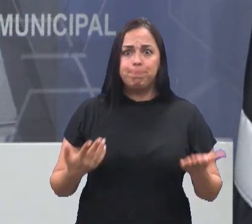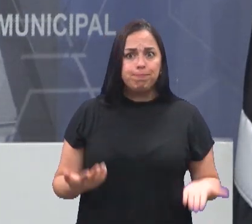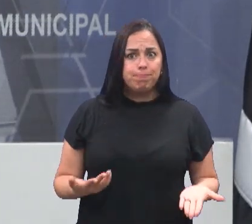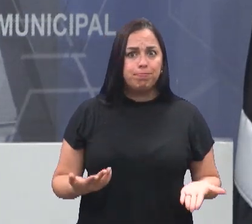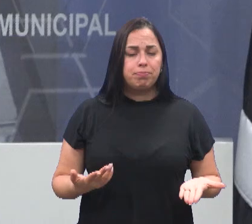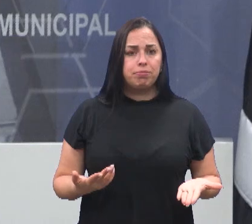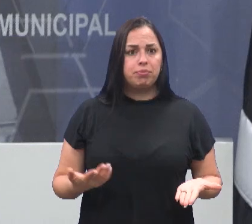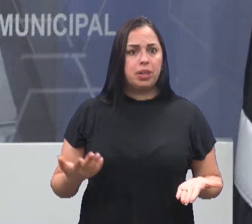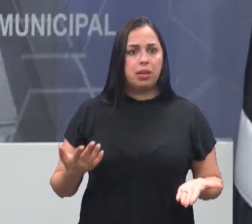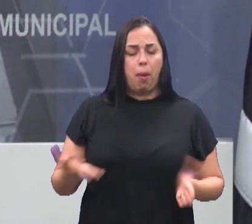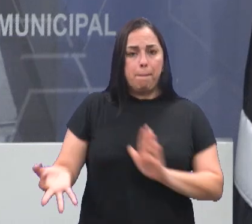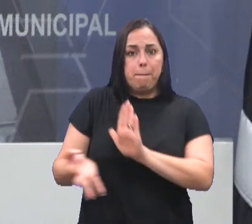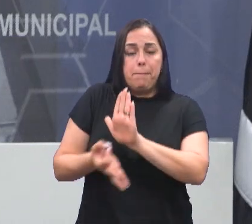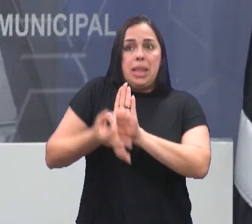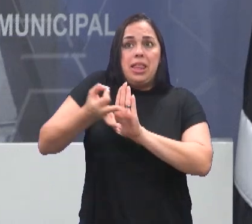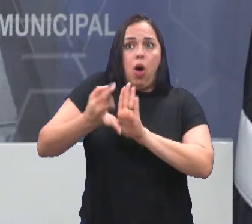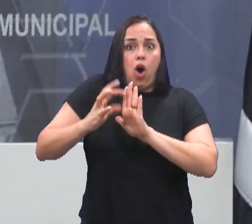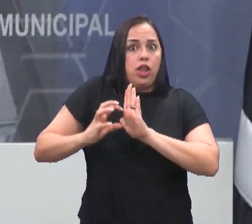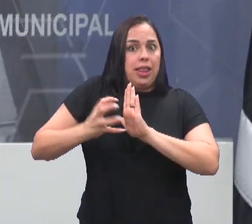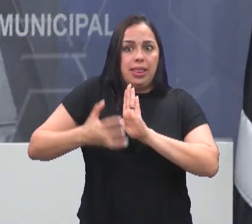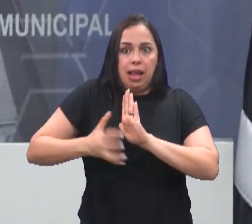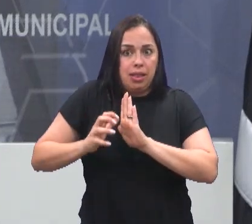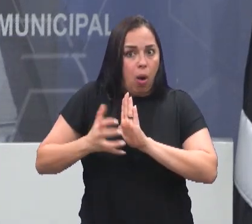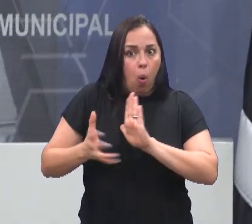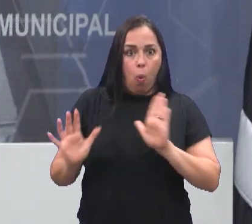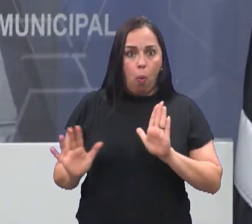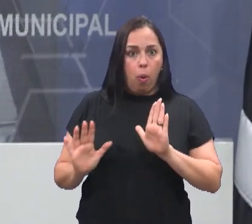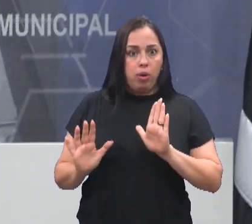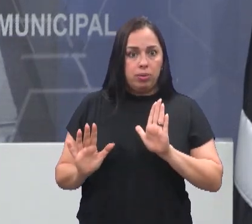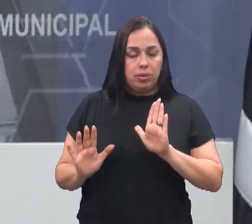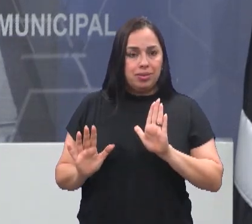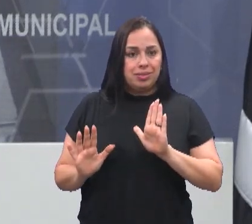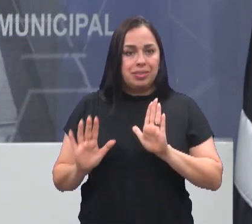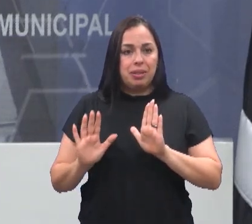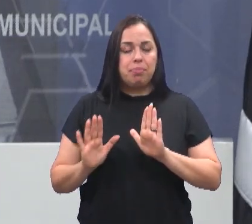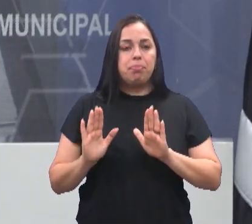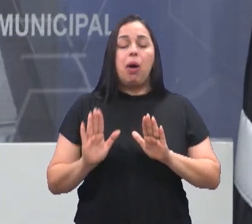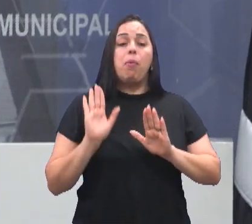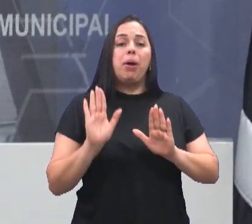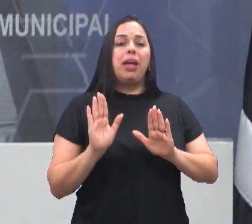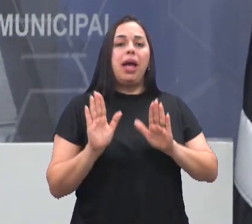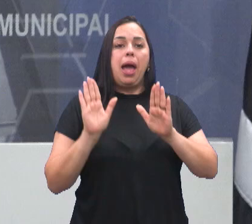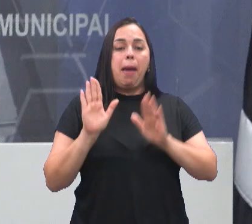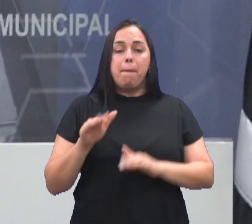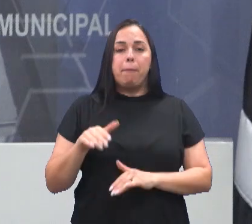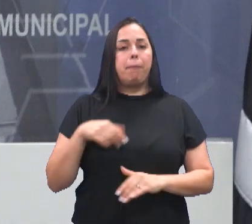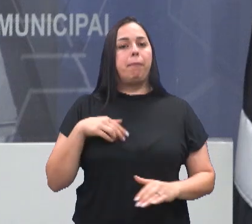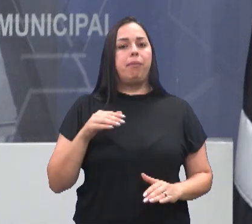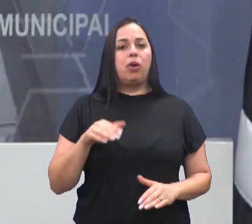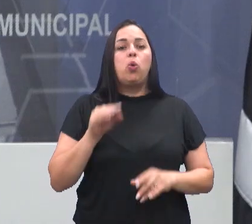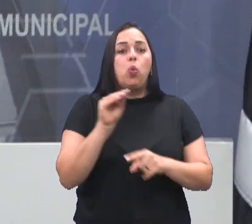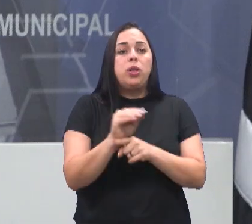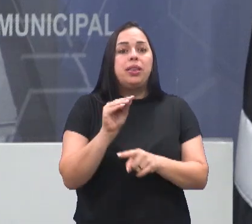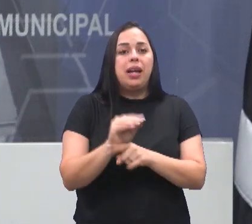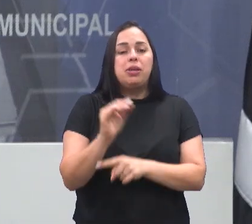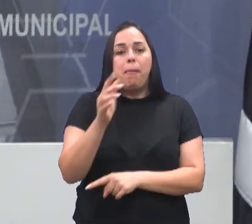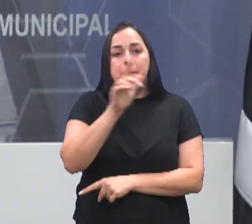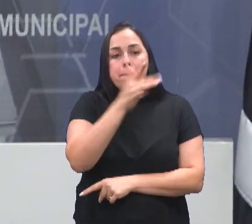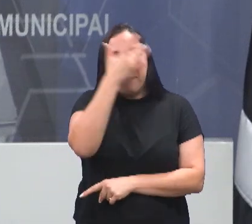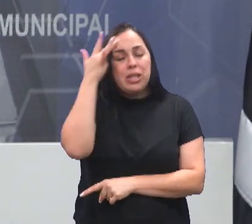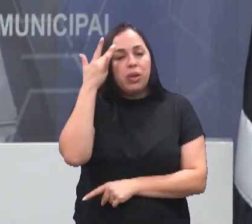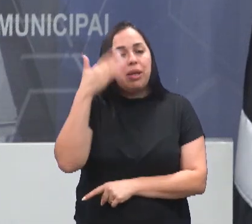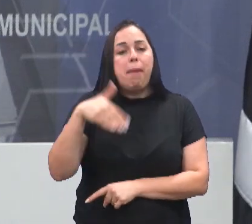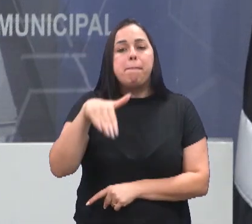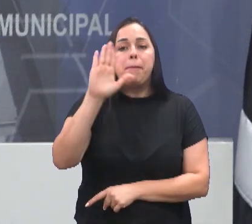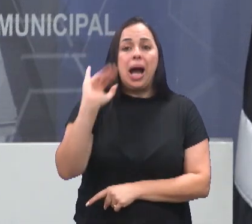cima das ideologias partidárias para cuidar das pessoas da nossa cidade. Essa é a